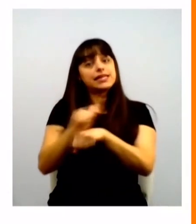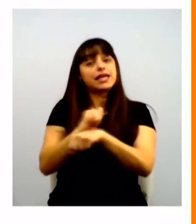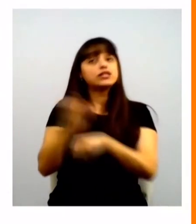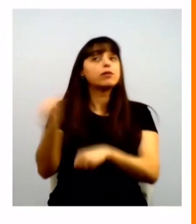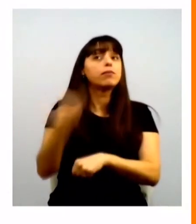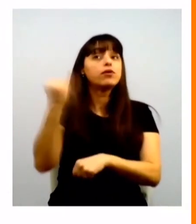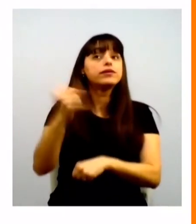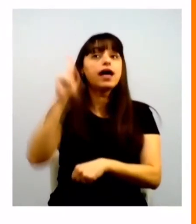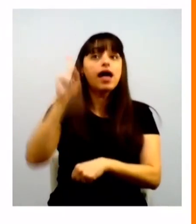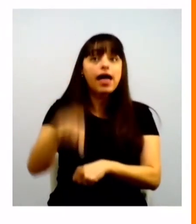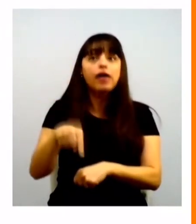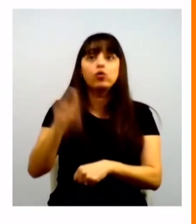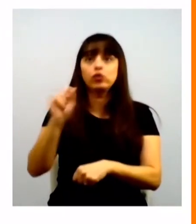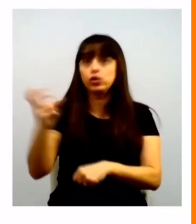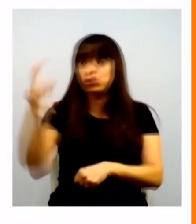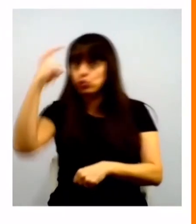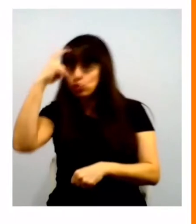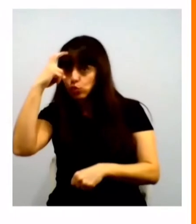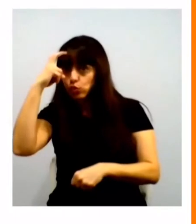desenvolvimento e direitos.